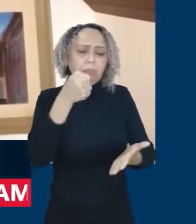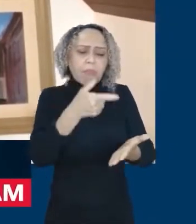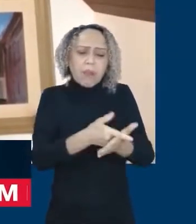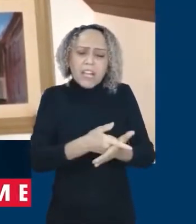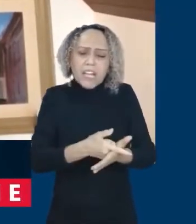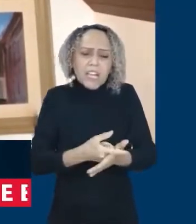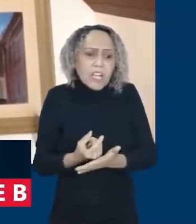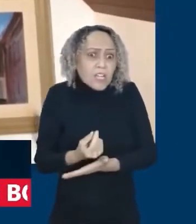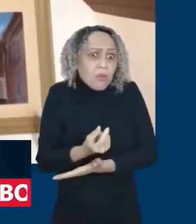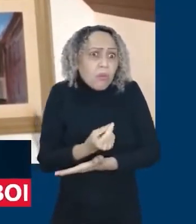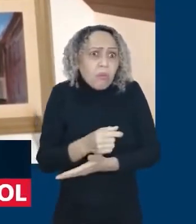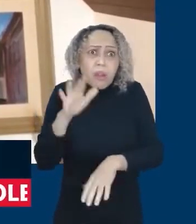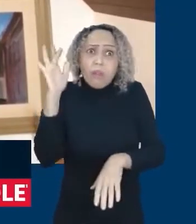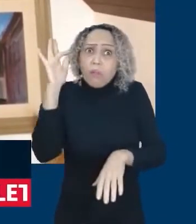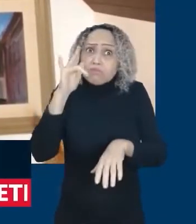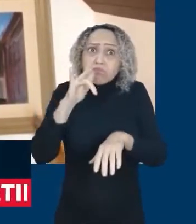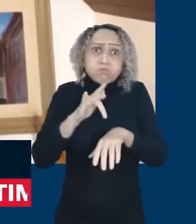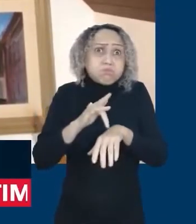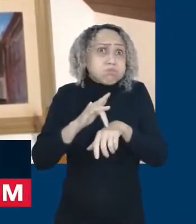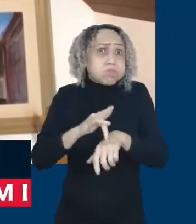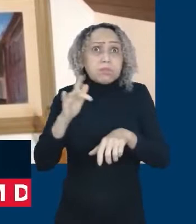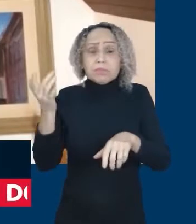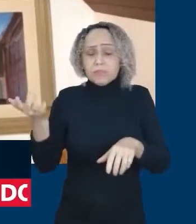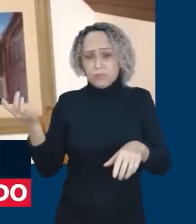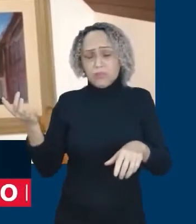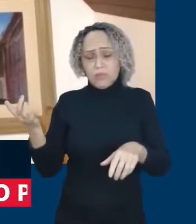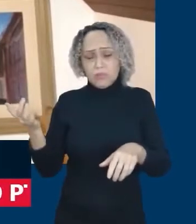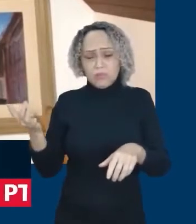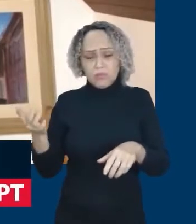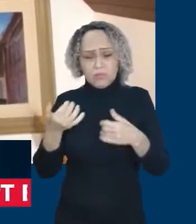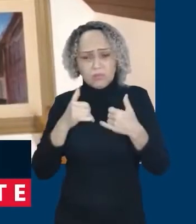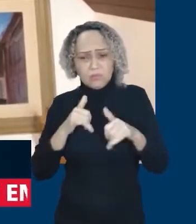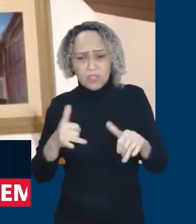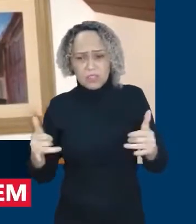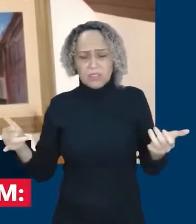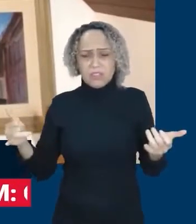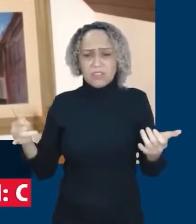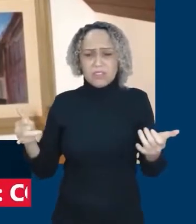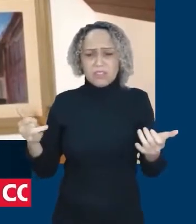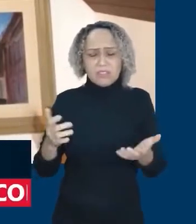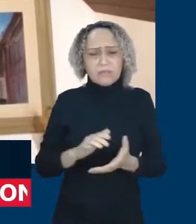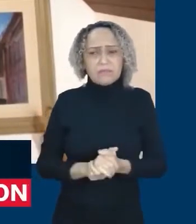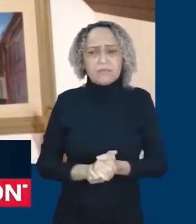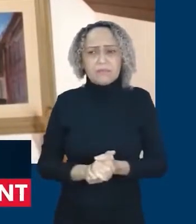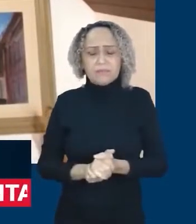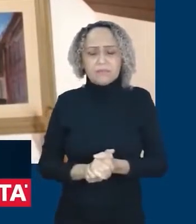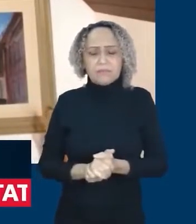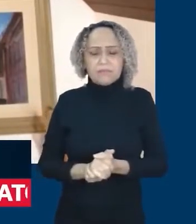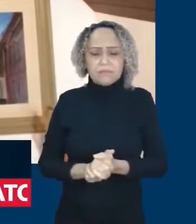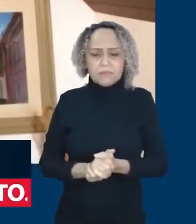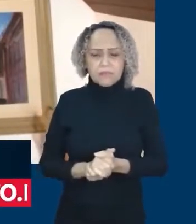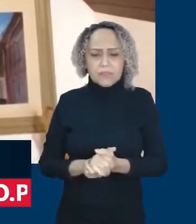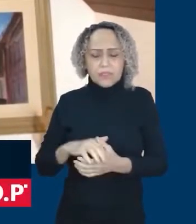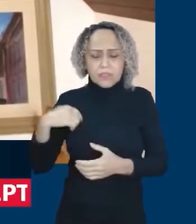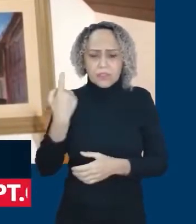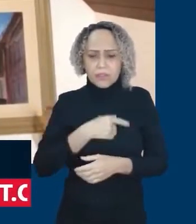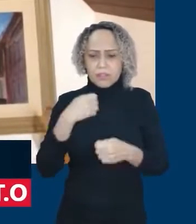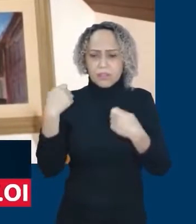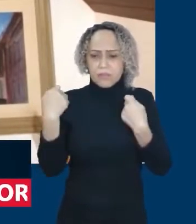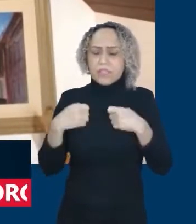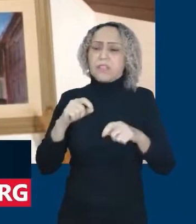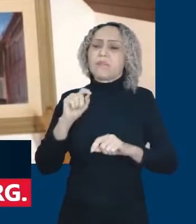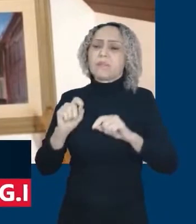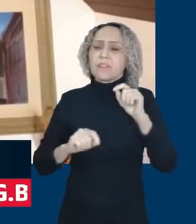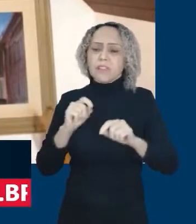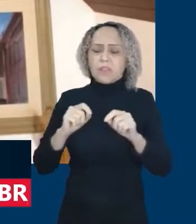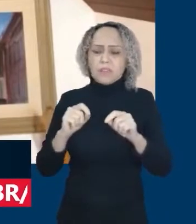é remover as direções da Sanepar e da Copel, que são entreguistas, que são a favor do mercado.